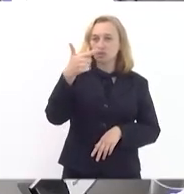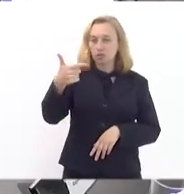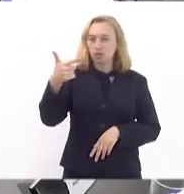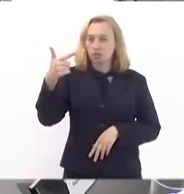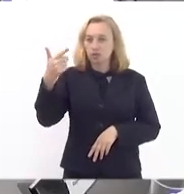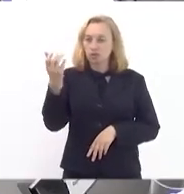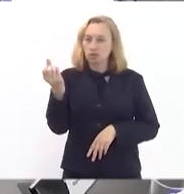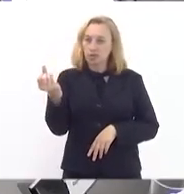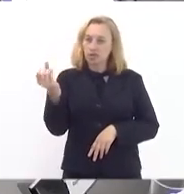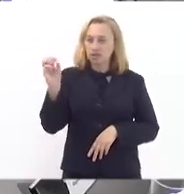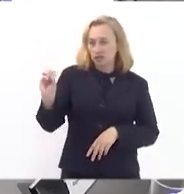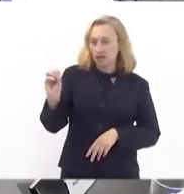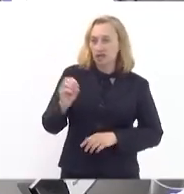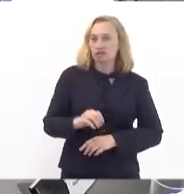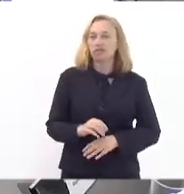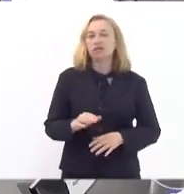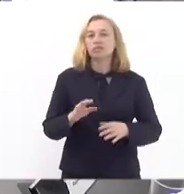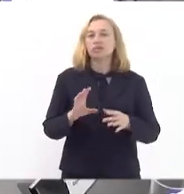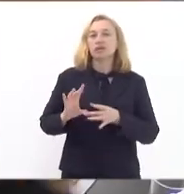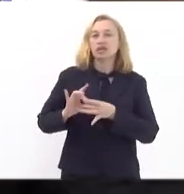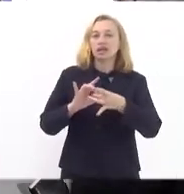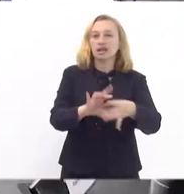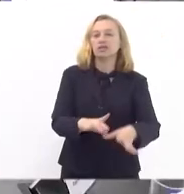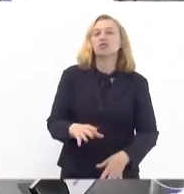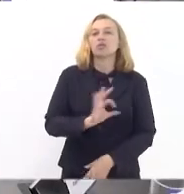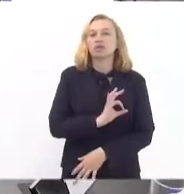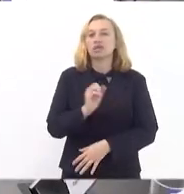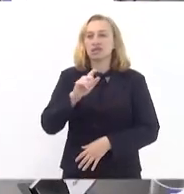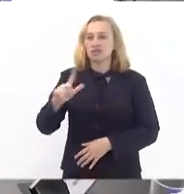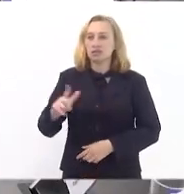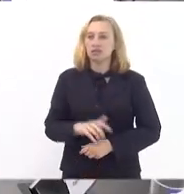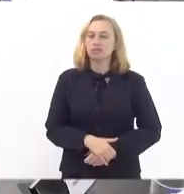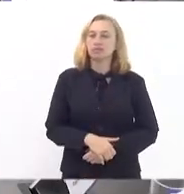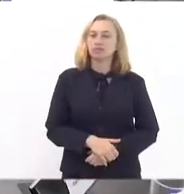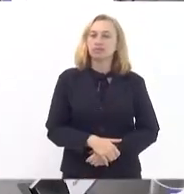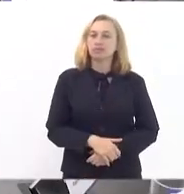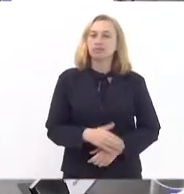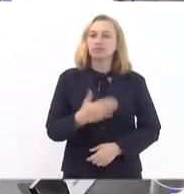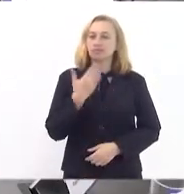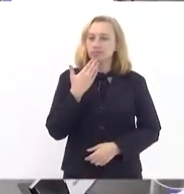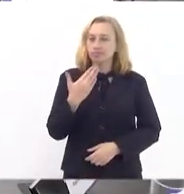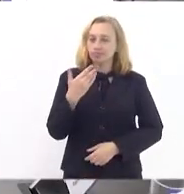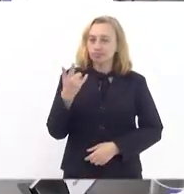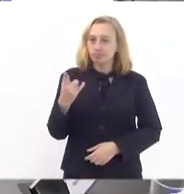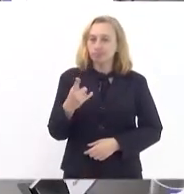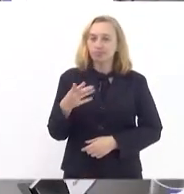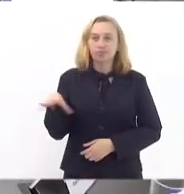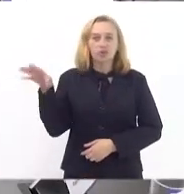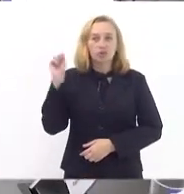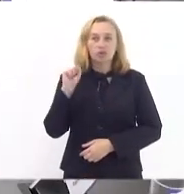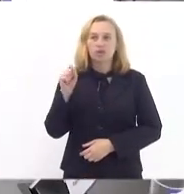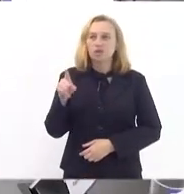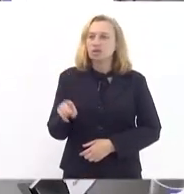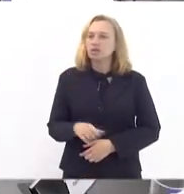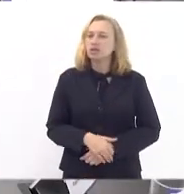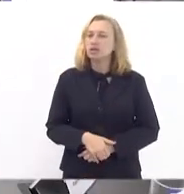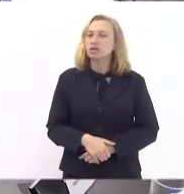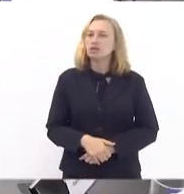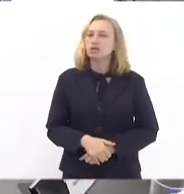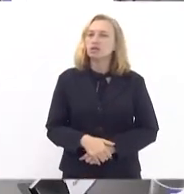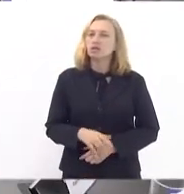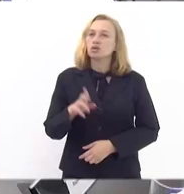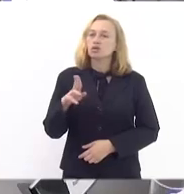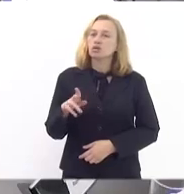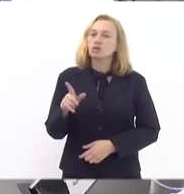está bem bem a bem alinhado com aquele civil que eu vou pedir para ouvir o